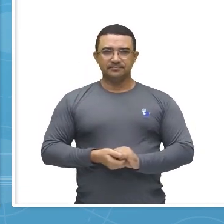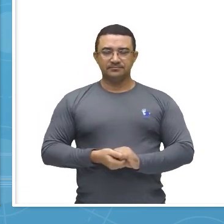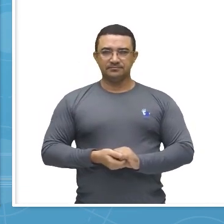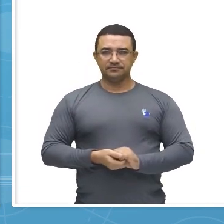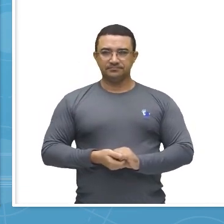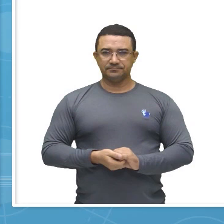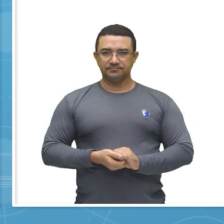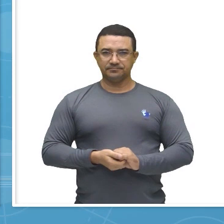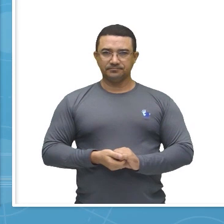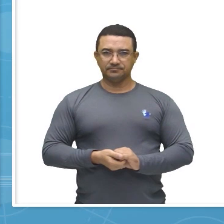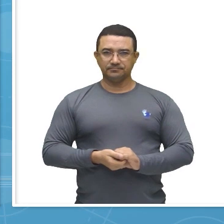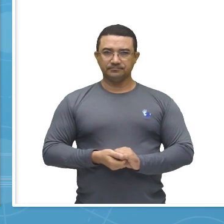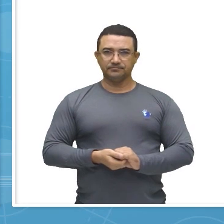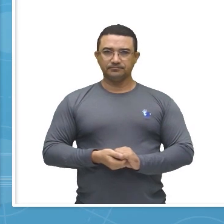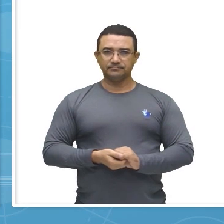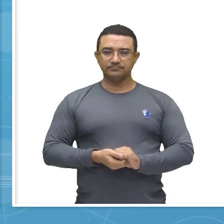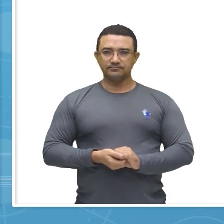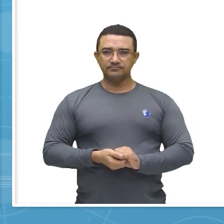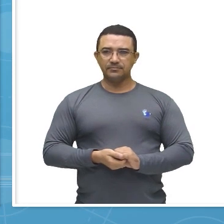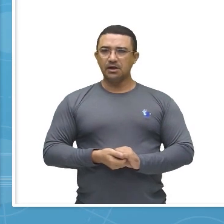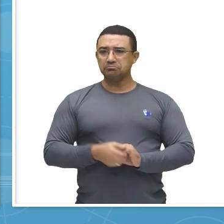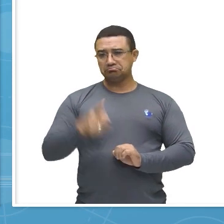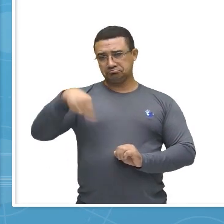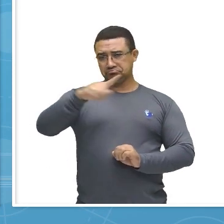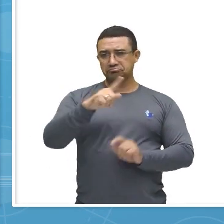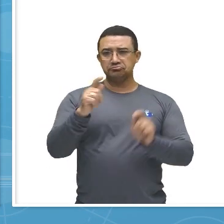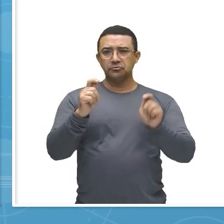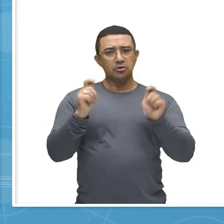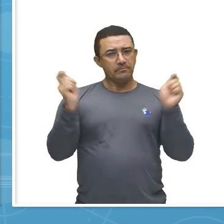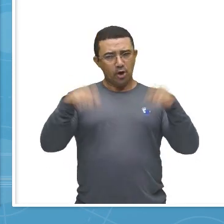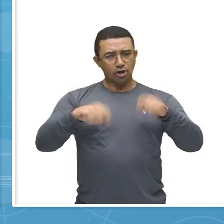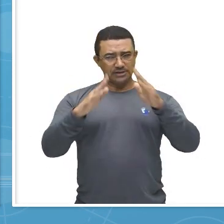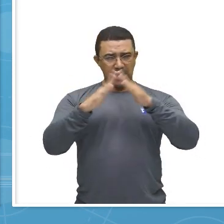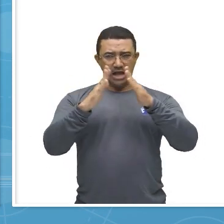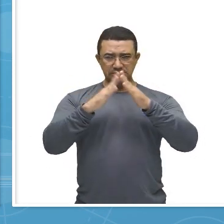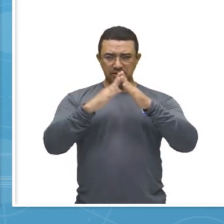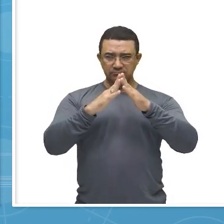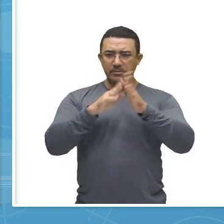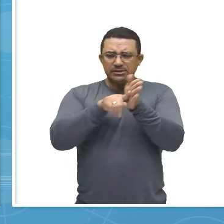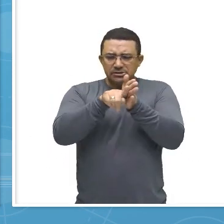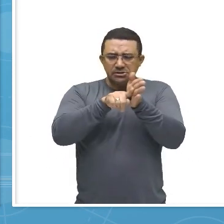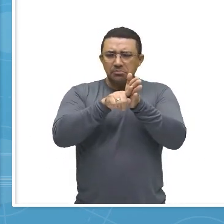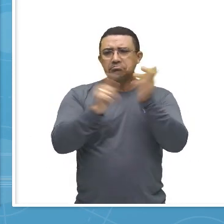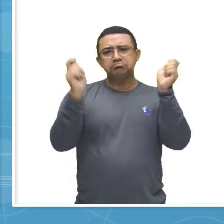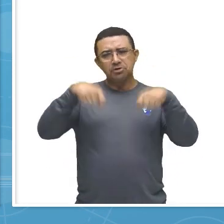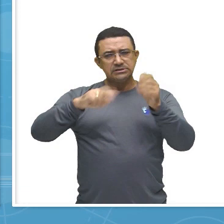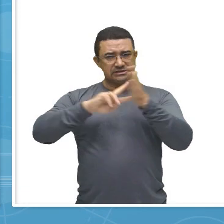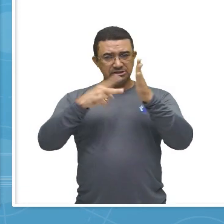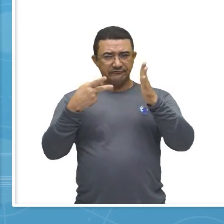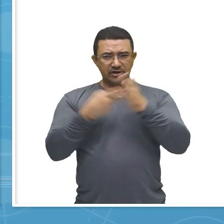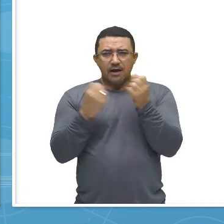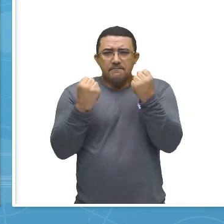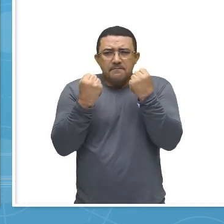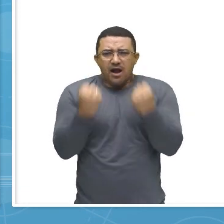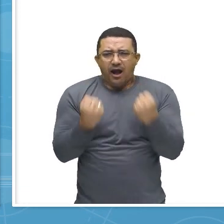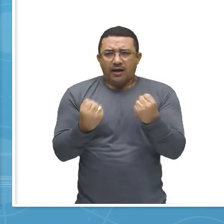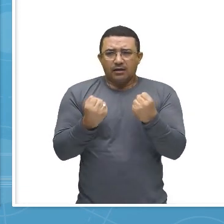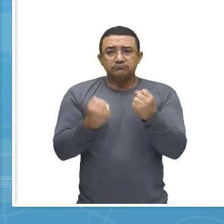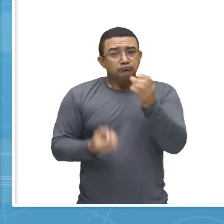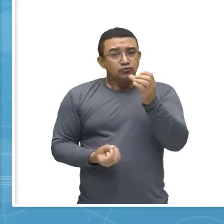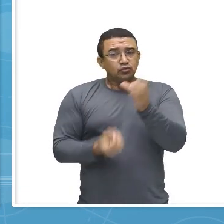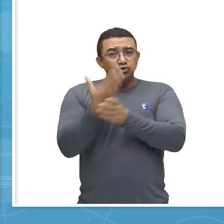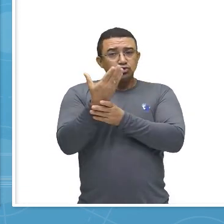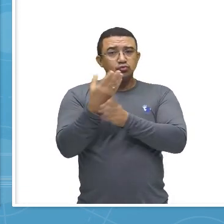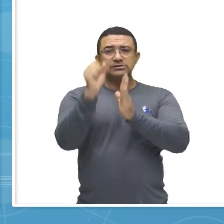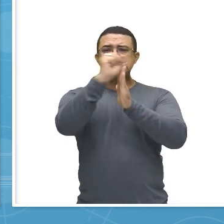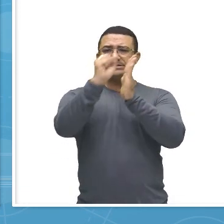em casa e pesquisem aí essa palavra, como que se pronuncia. Muito bem. Que significa carga. Foi criado no